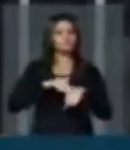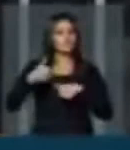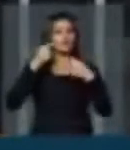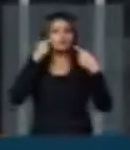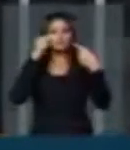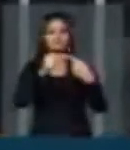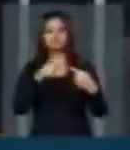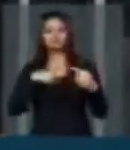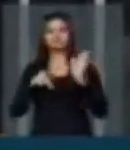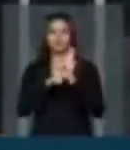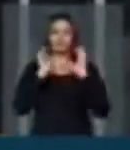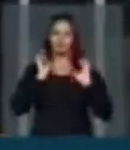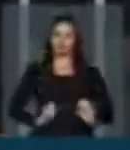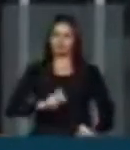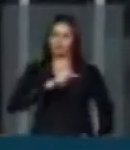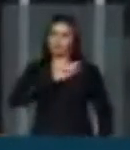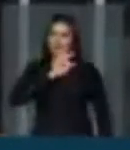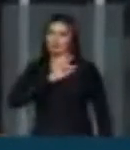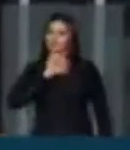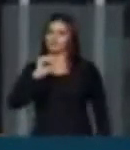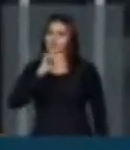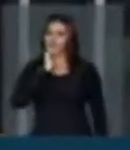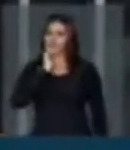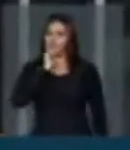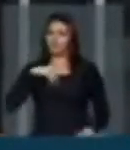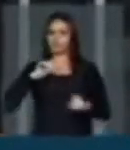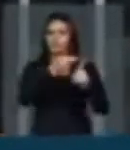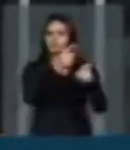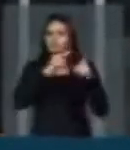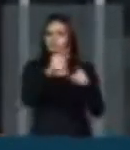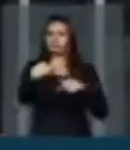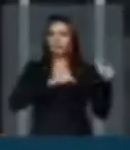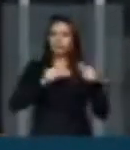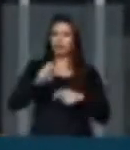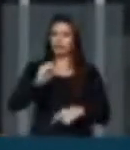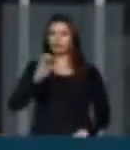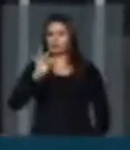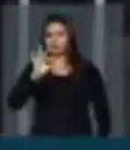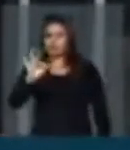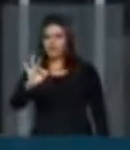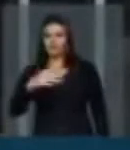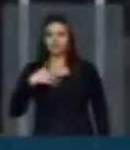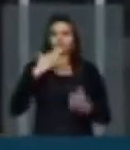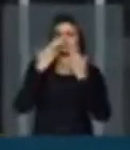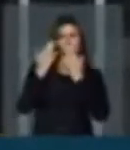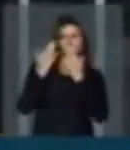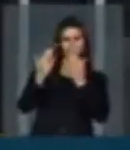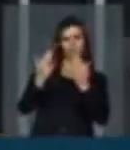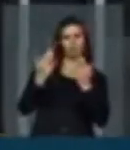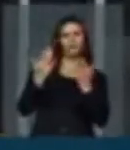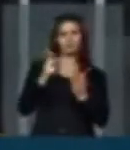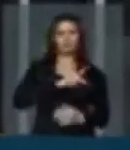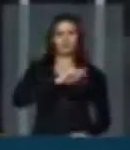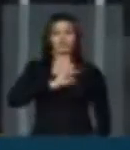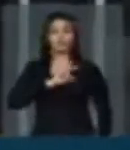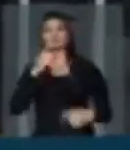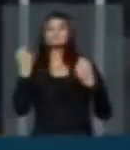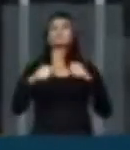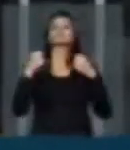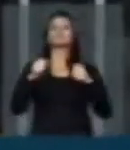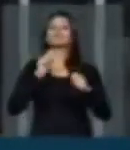coerente com as origens éticas do partido, se em vez de desqualificar o trabalho do Supremo, com suspeitas infundadas e sem lugar